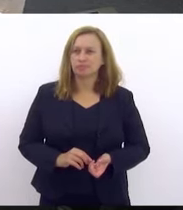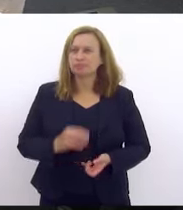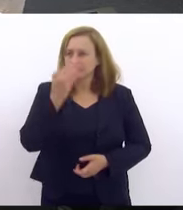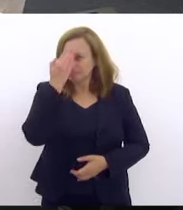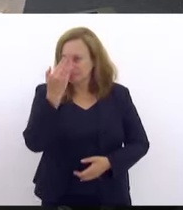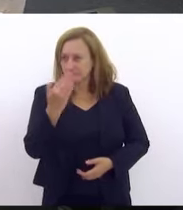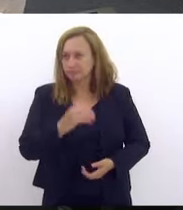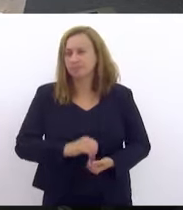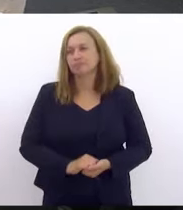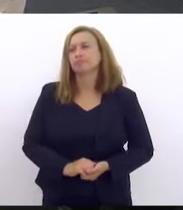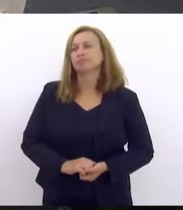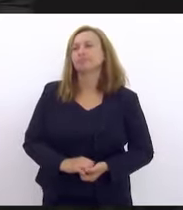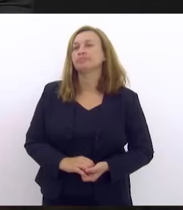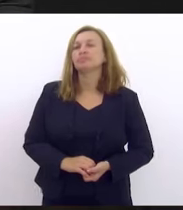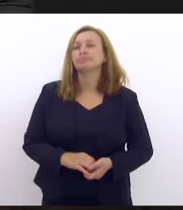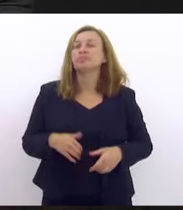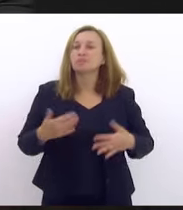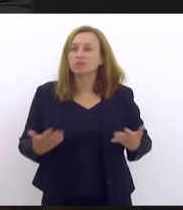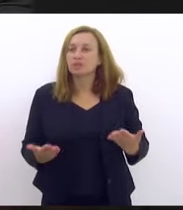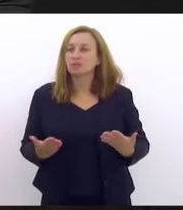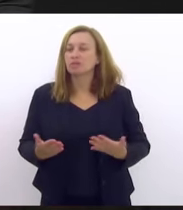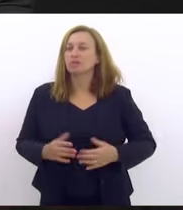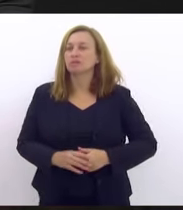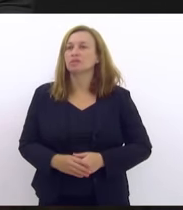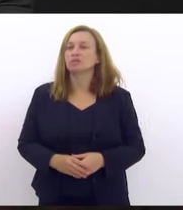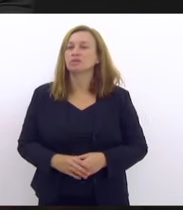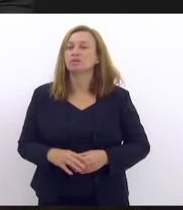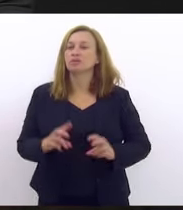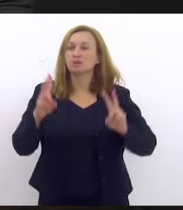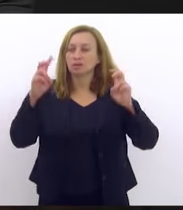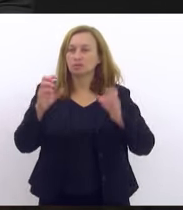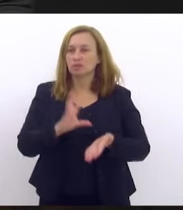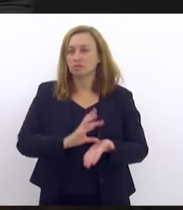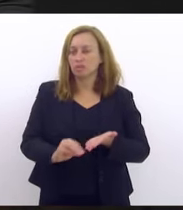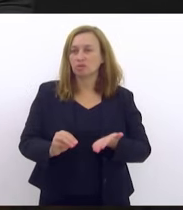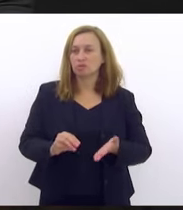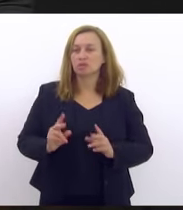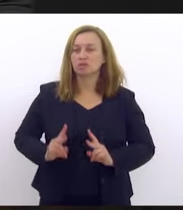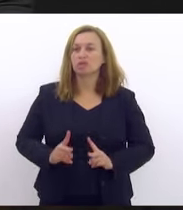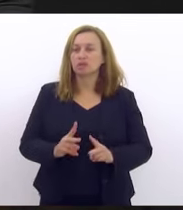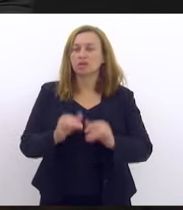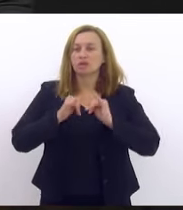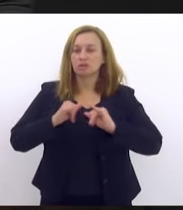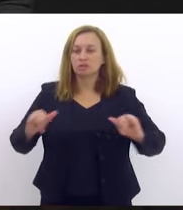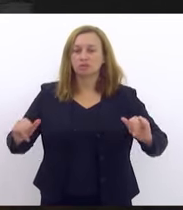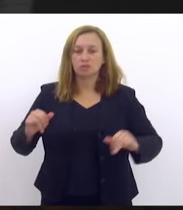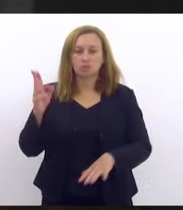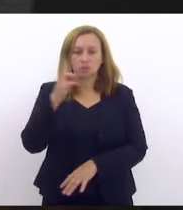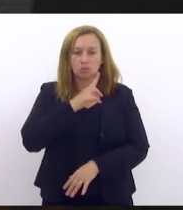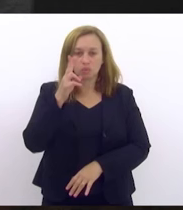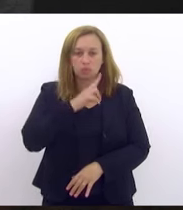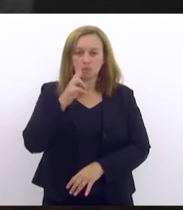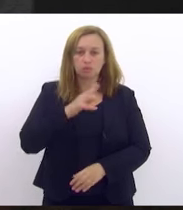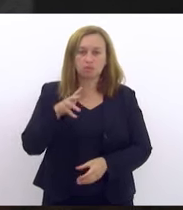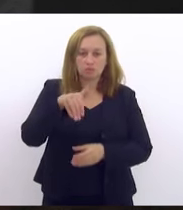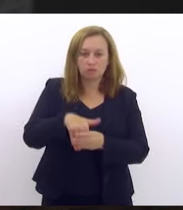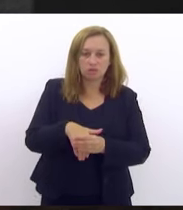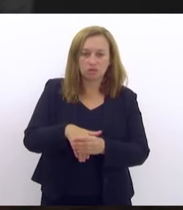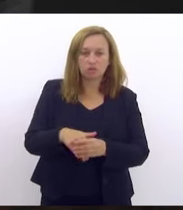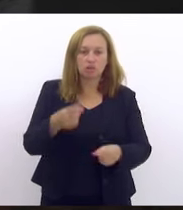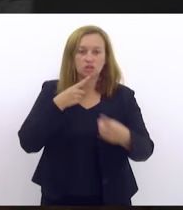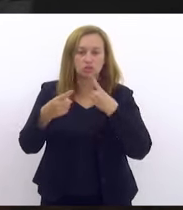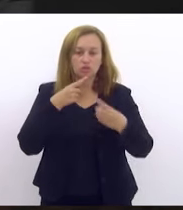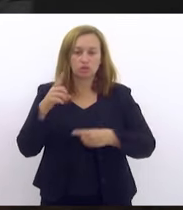Obrigado. Então, vamos ao próximo da pauta. Anuncio, em regime de urgência, em votação, em